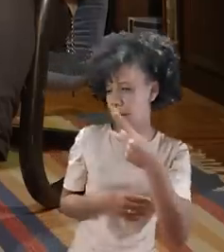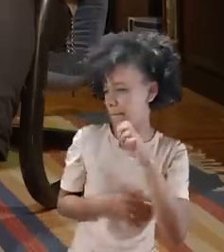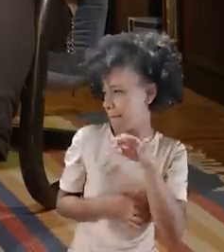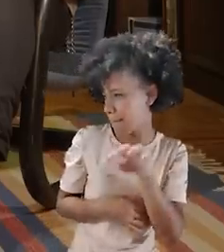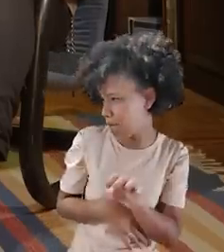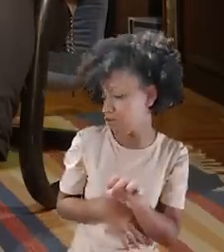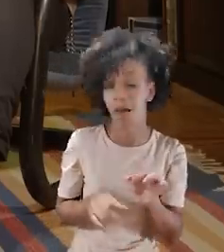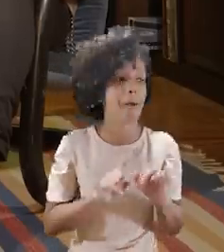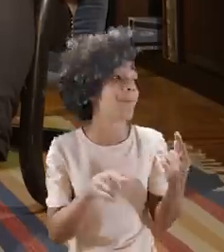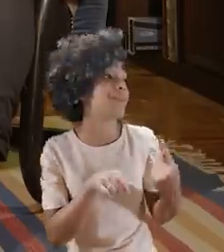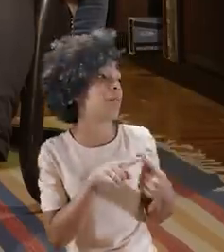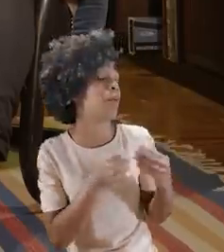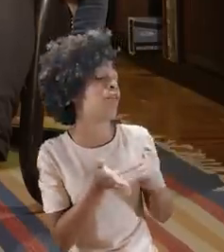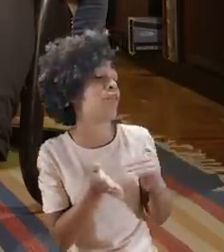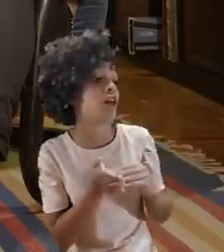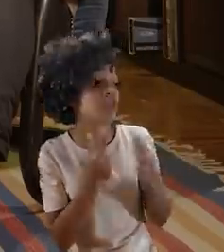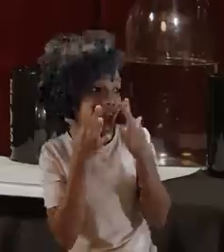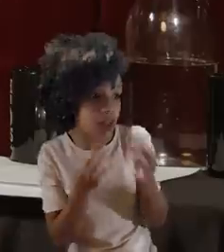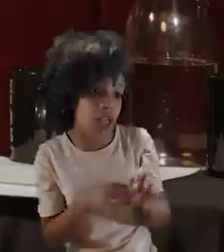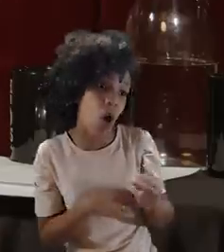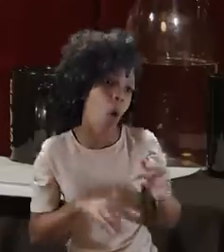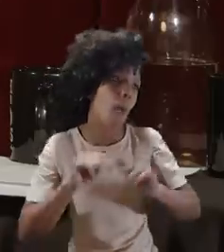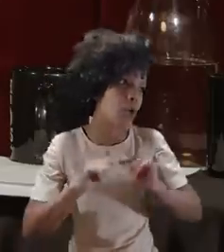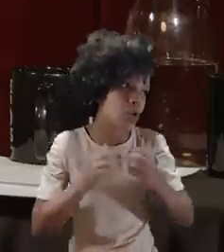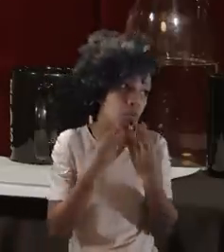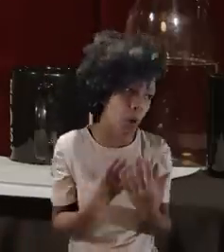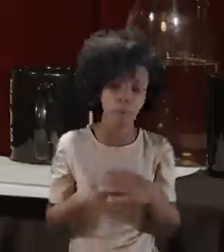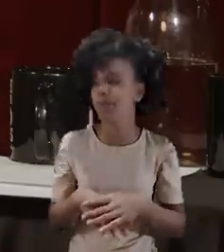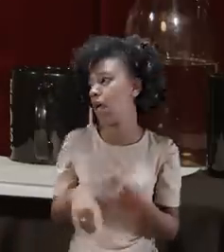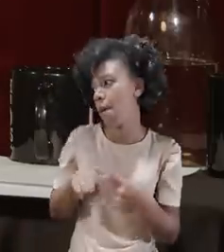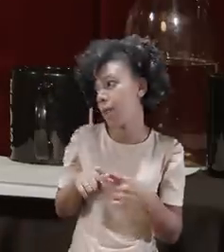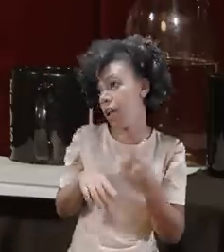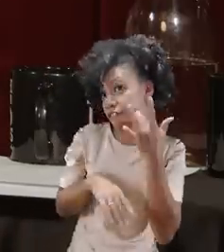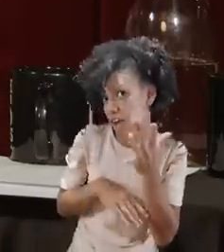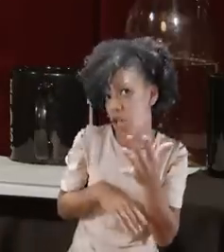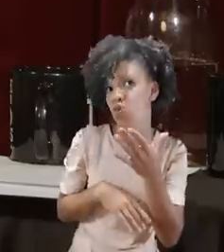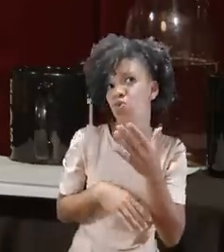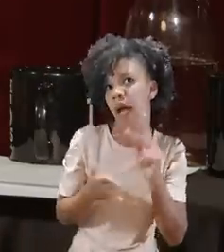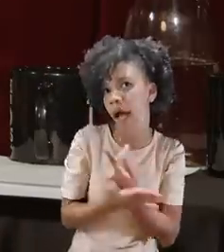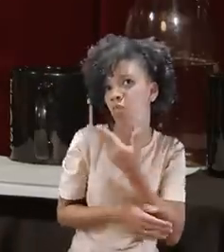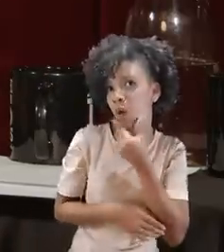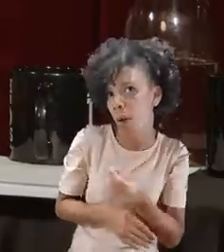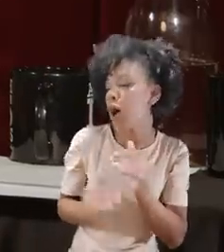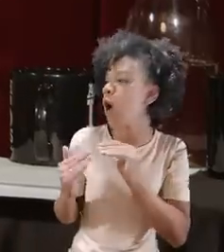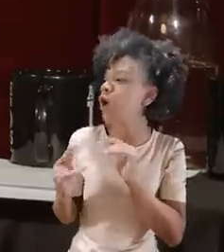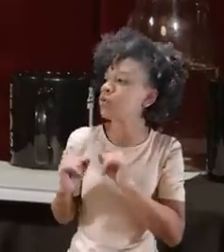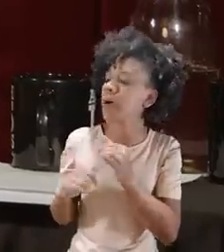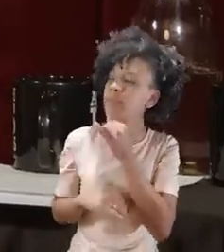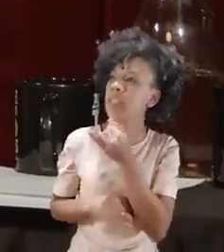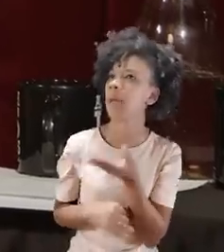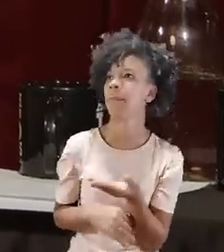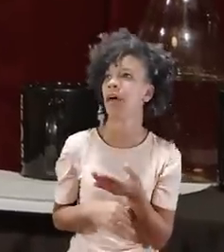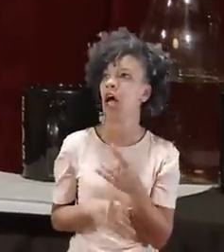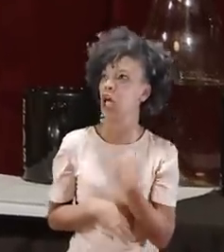pente e ficar mais aí é por falta de atenção ou material contra o negócio assim que é mais fácil errar no do homem concordo mas ao mesmo tempo